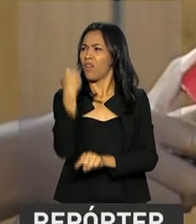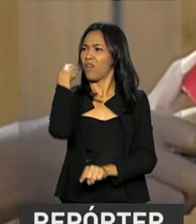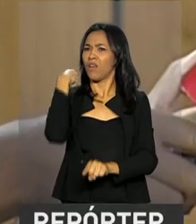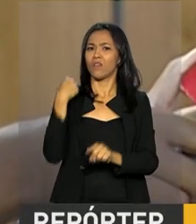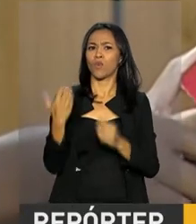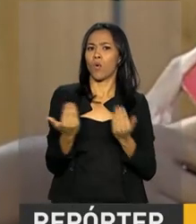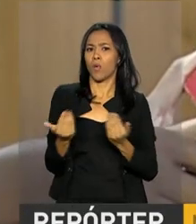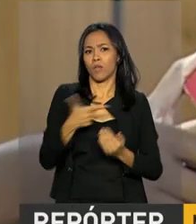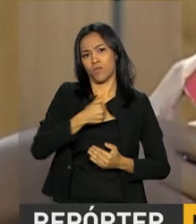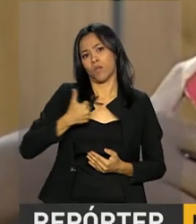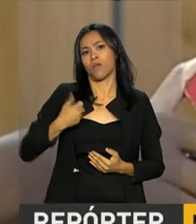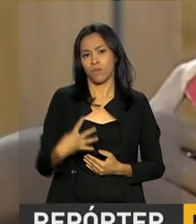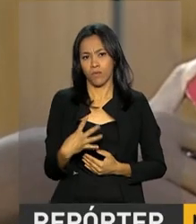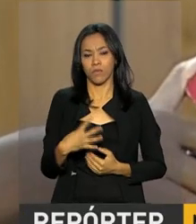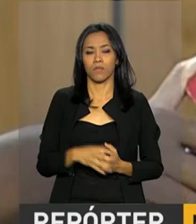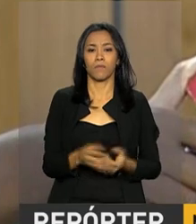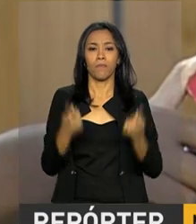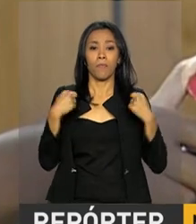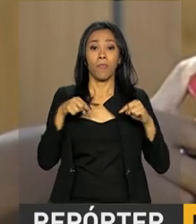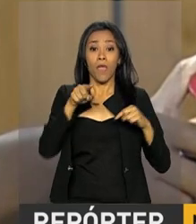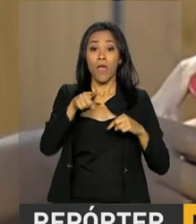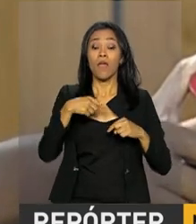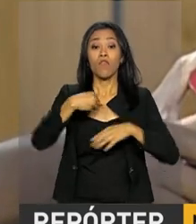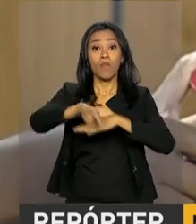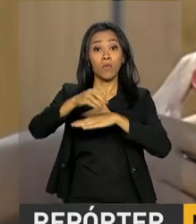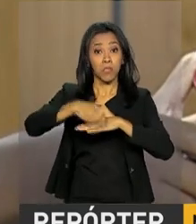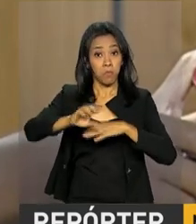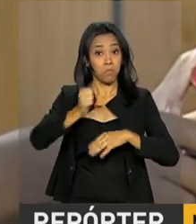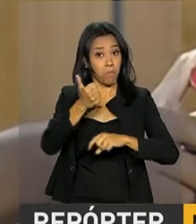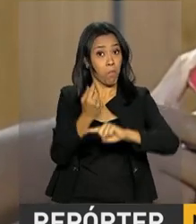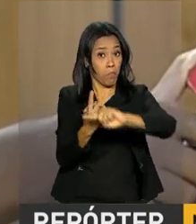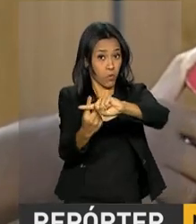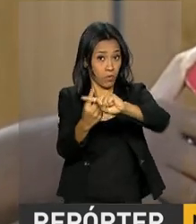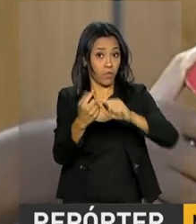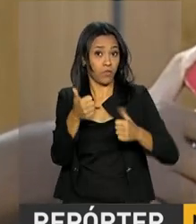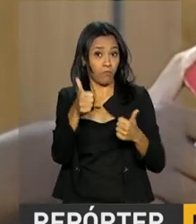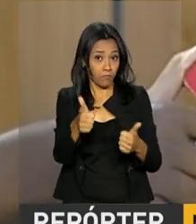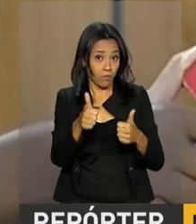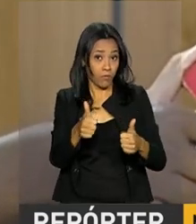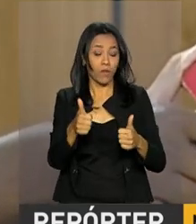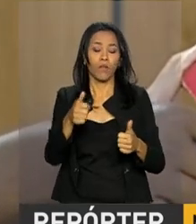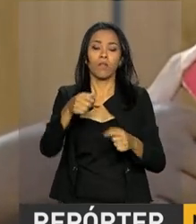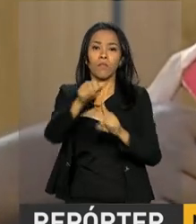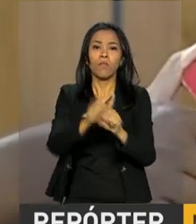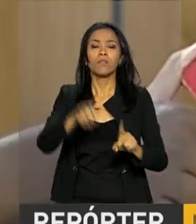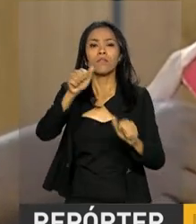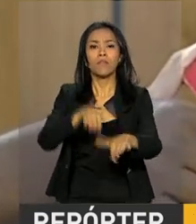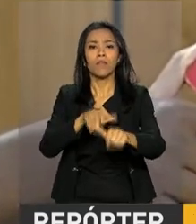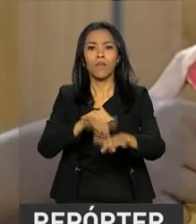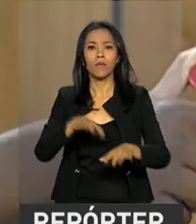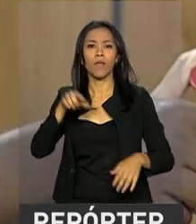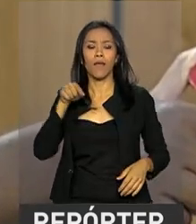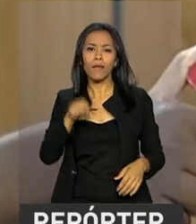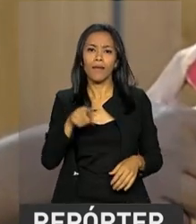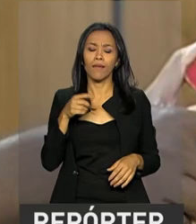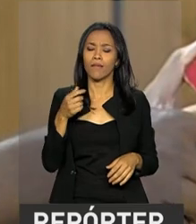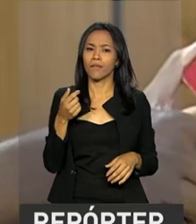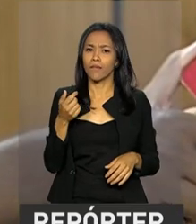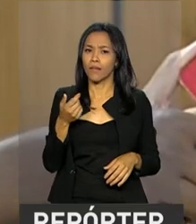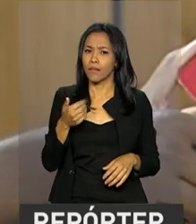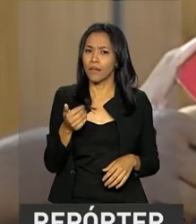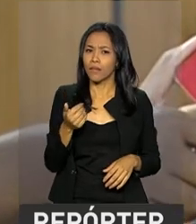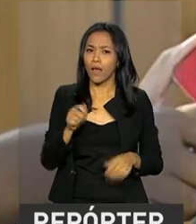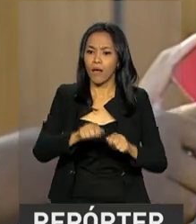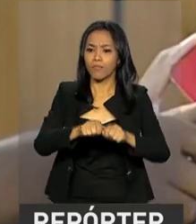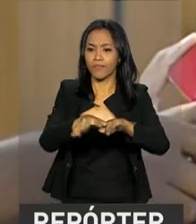dado muito positivo e o diferencial do dos resultados de setembro é que os resultados são mais disseminados em termos